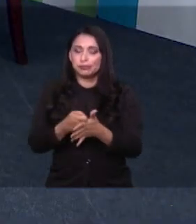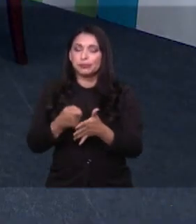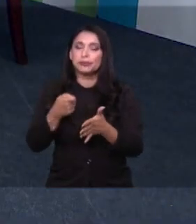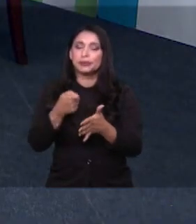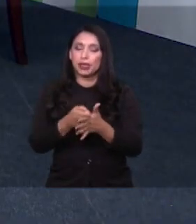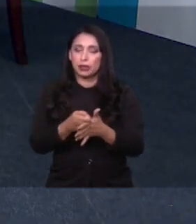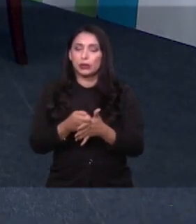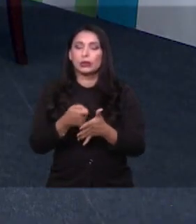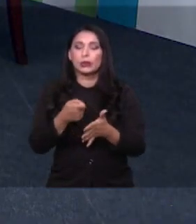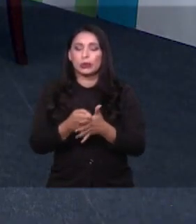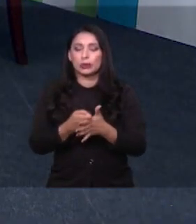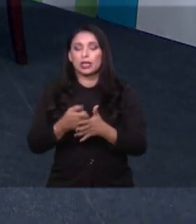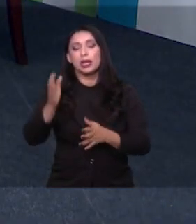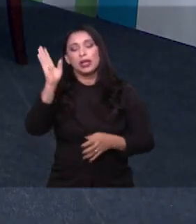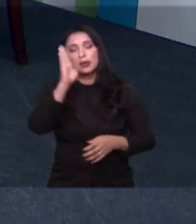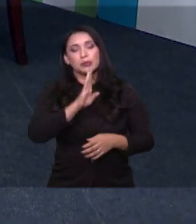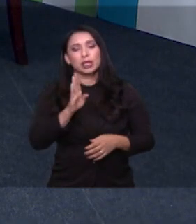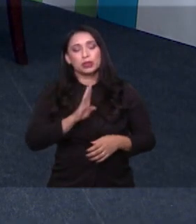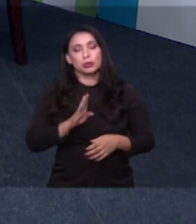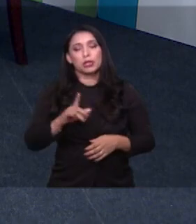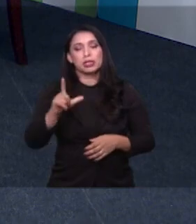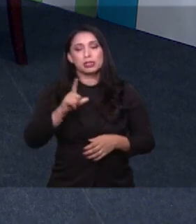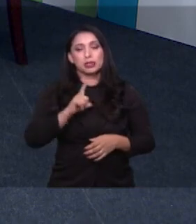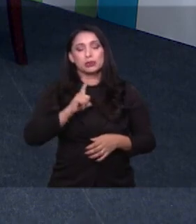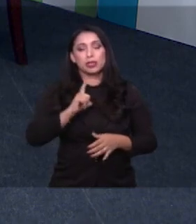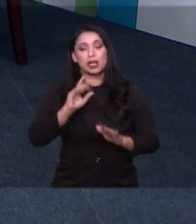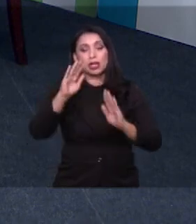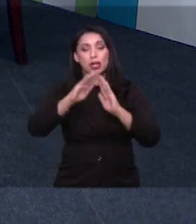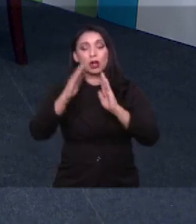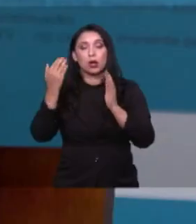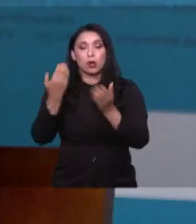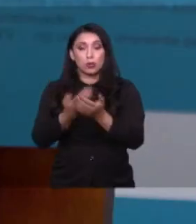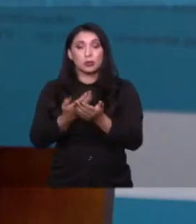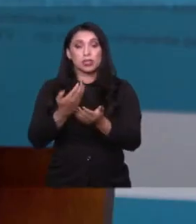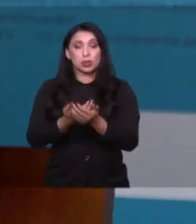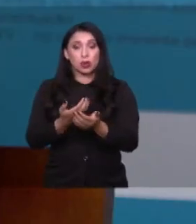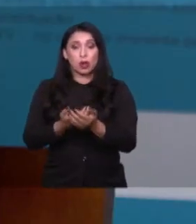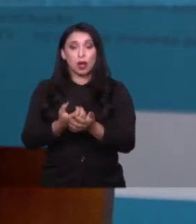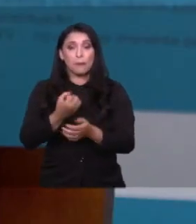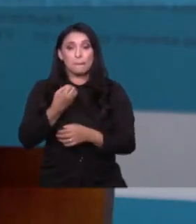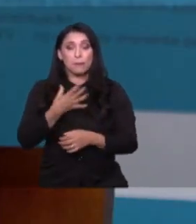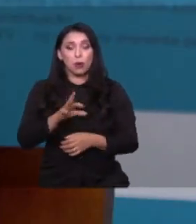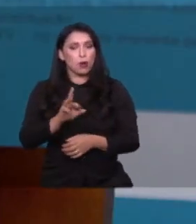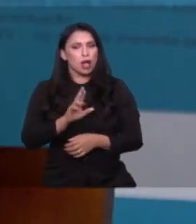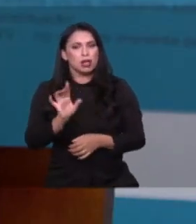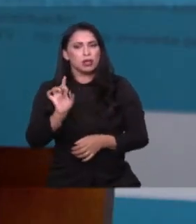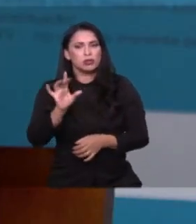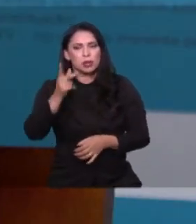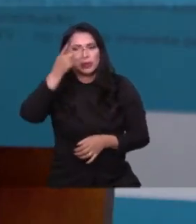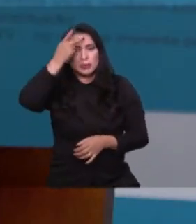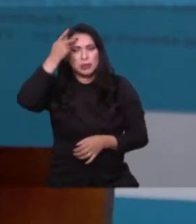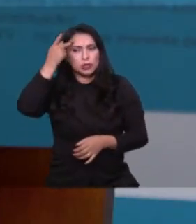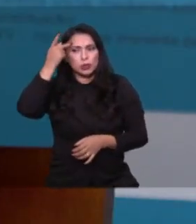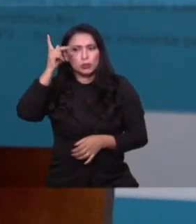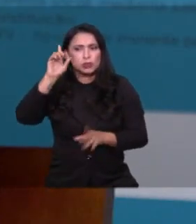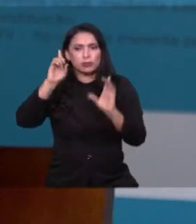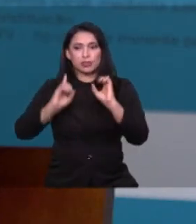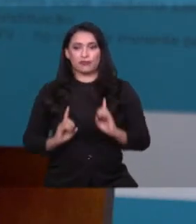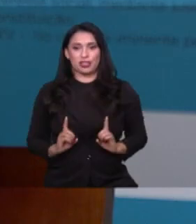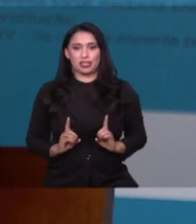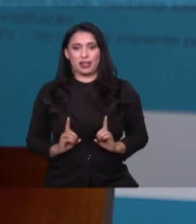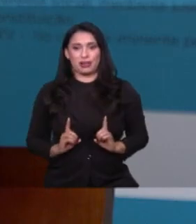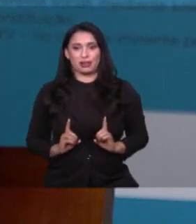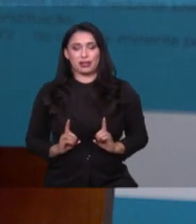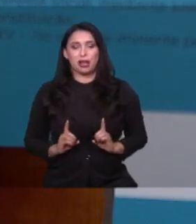que o Brasil tenha uma escola boa, não só para as pessoas com deficiência, mas uma escola boa